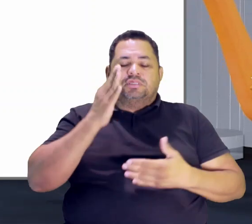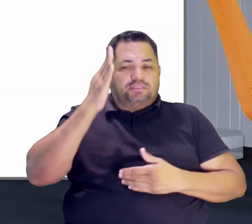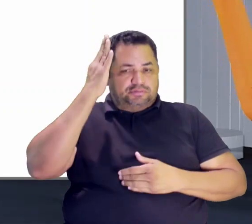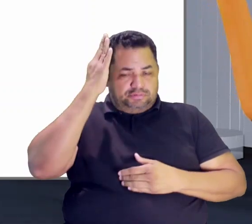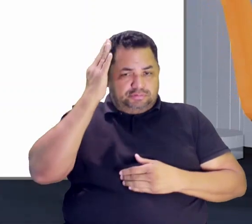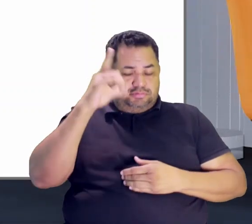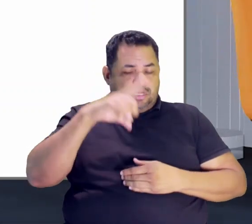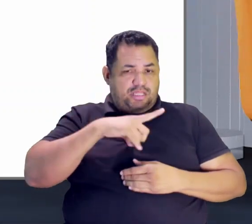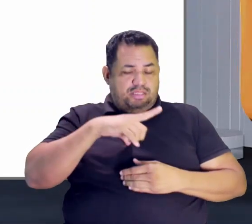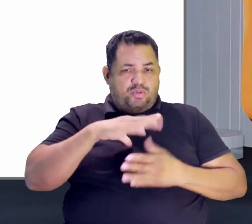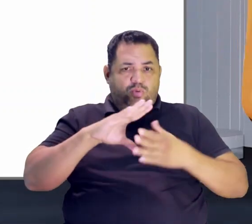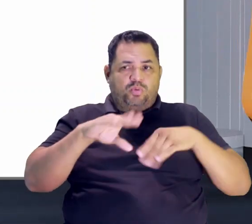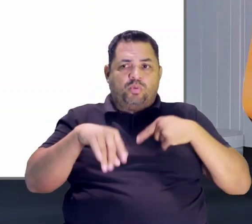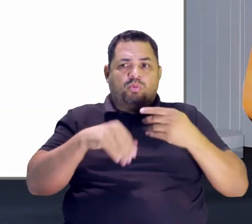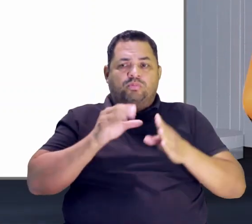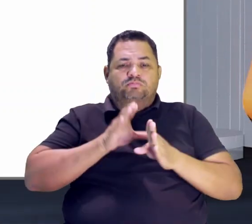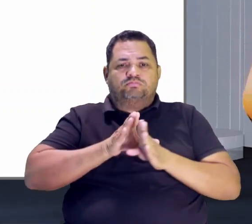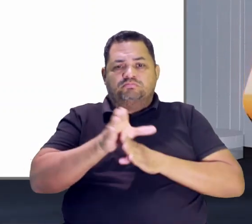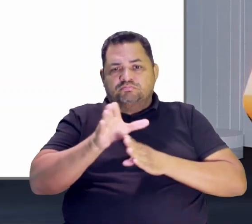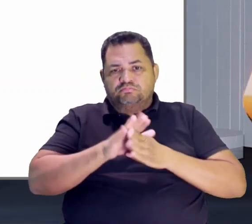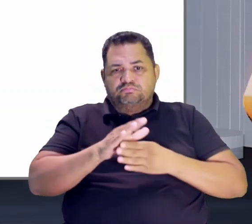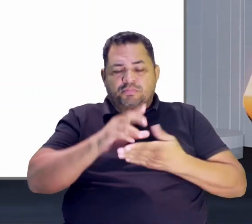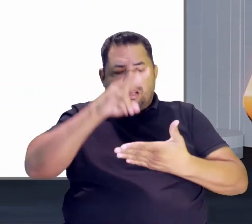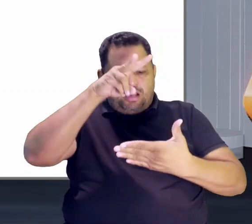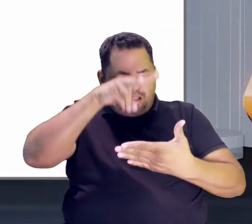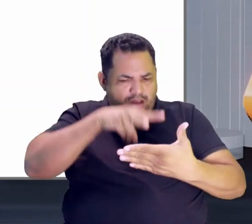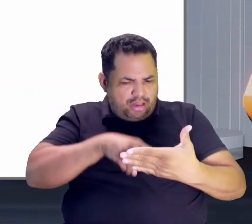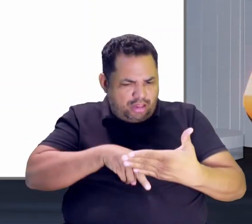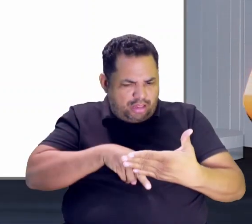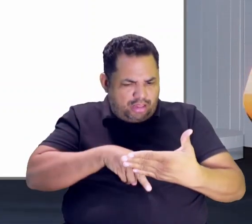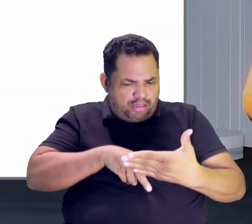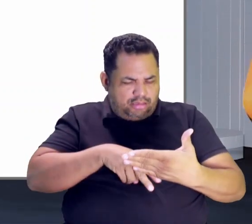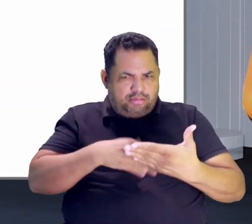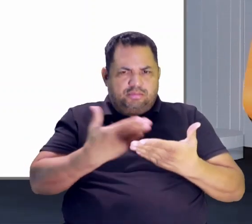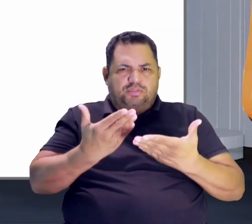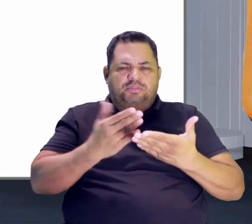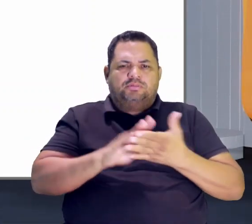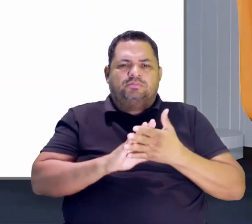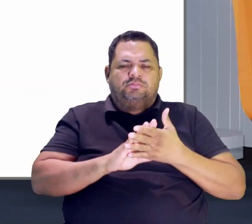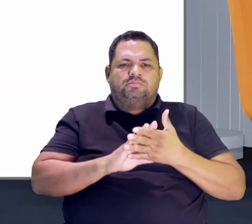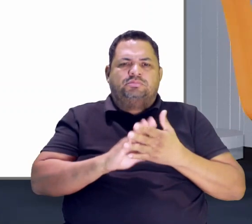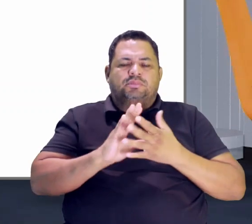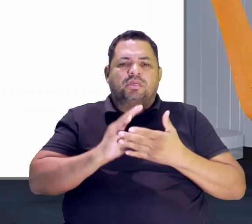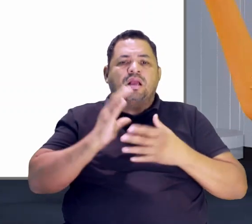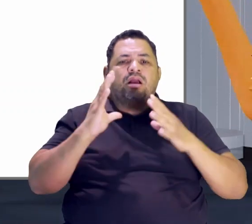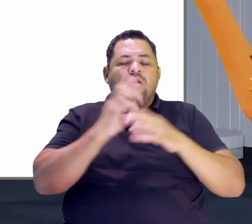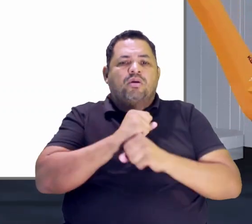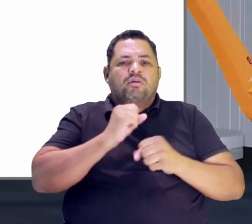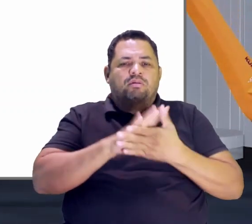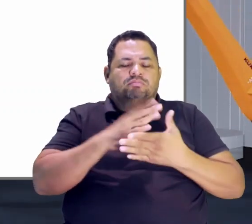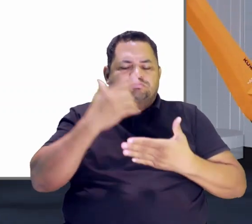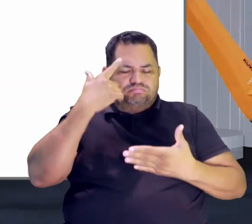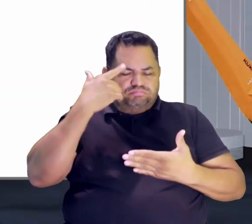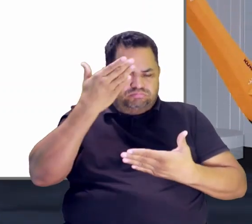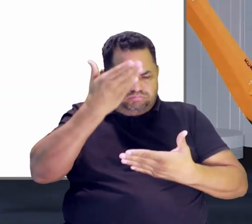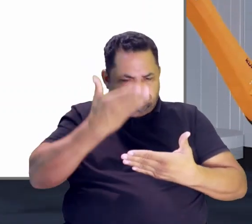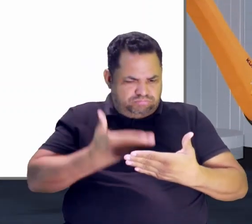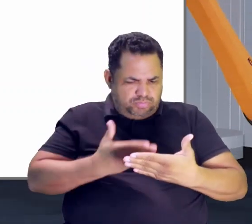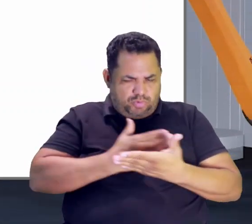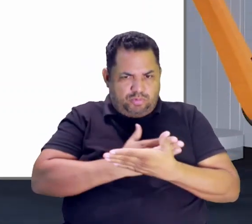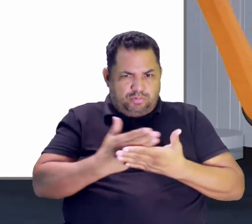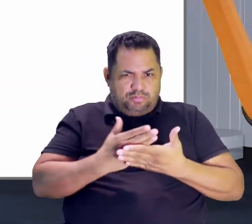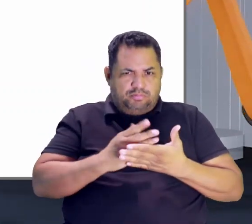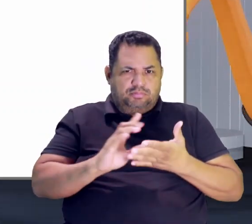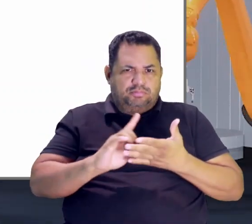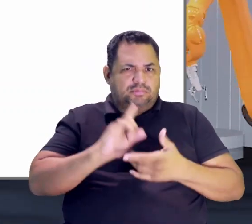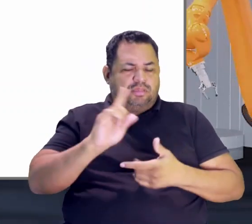fazer. Outra dica, toda vez que você lê um exercício, uma questão, resolver ela, com a cabeça tranquila no início,